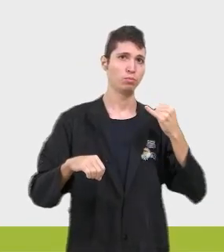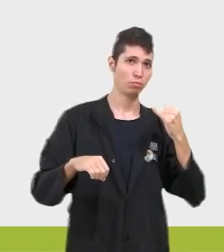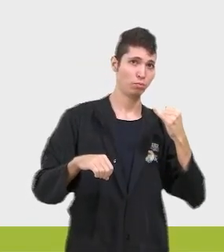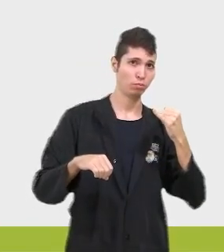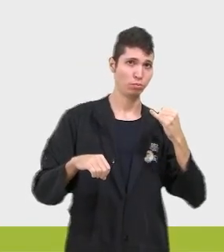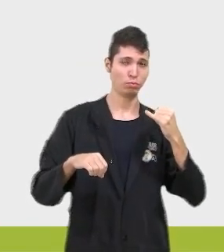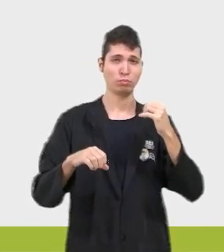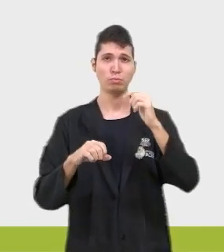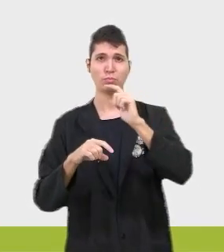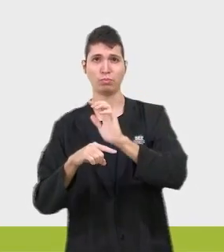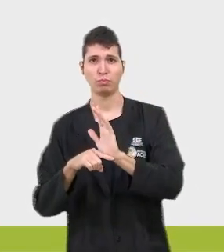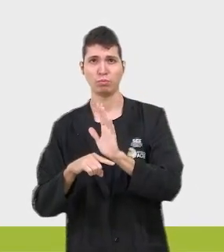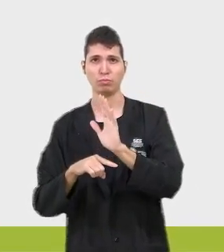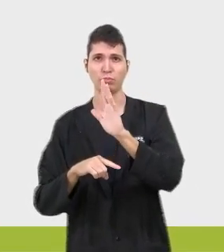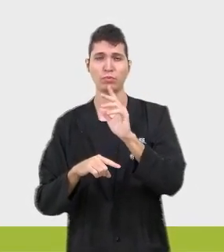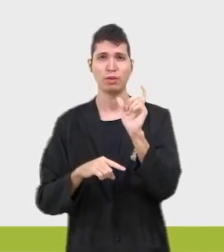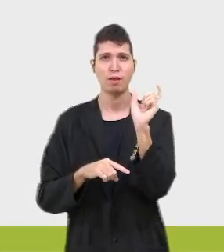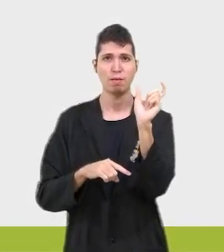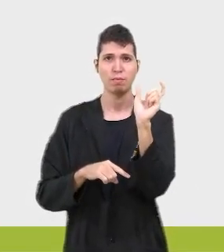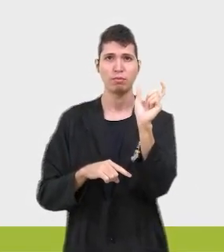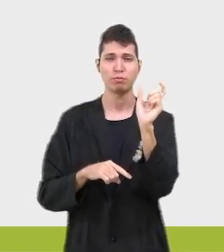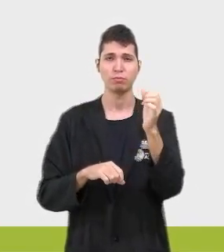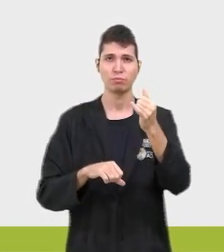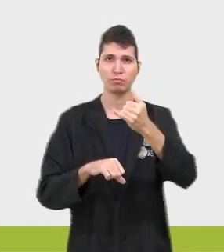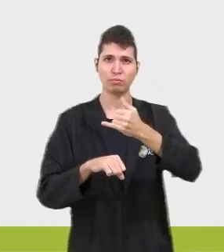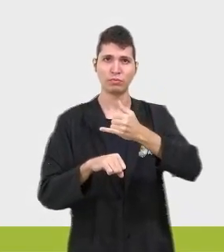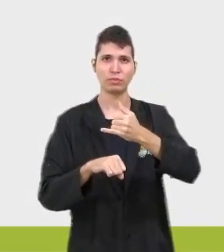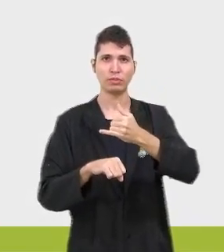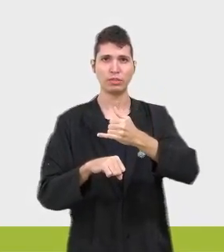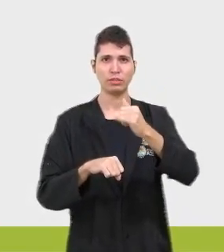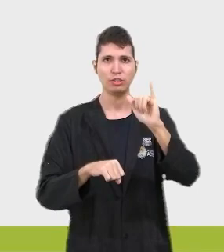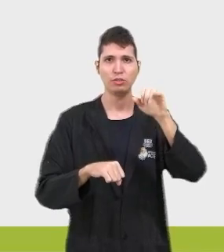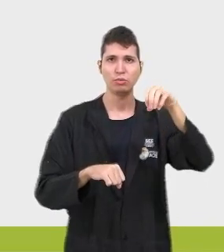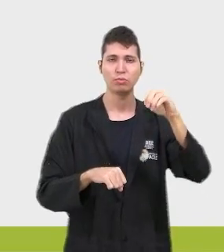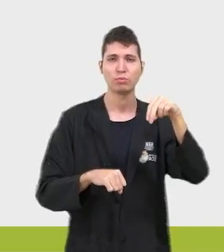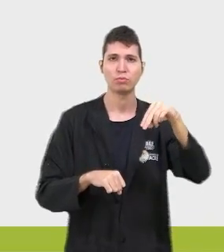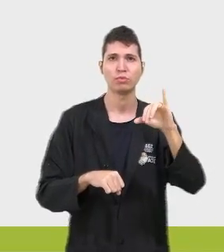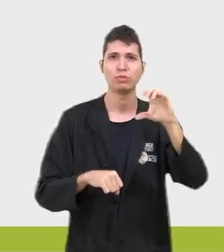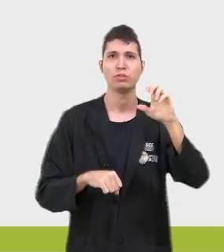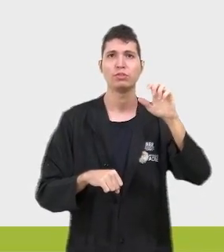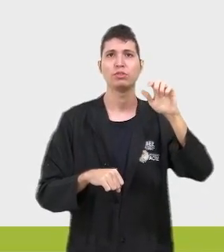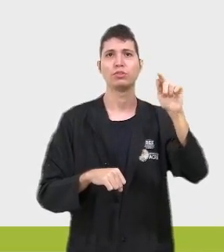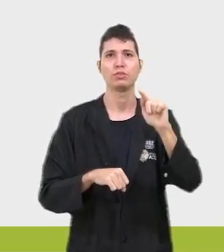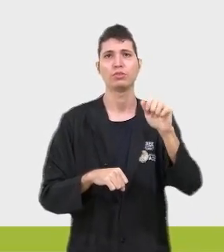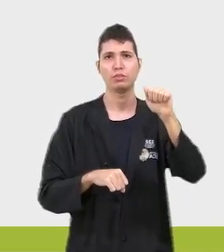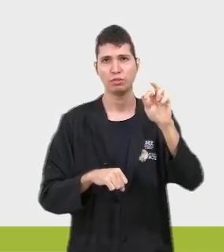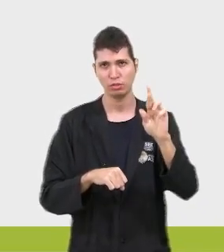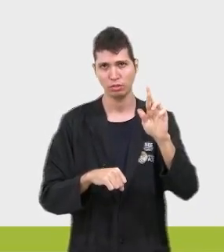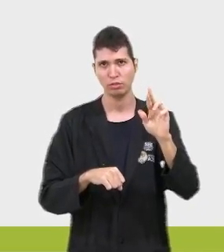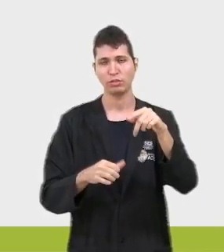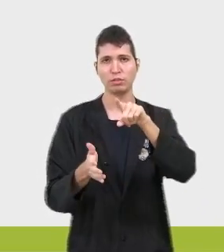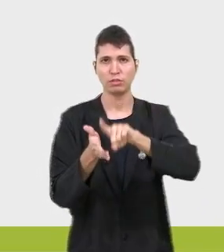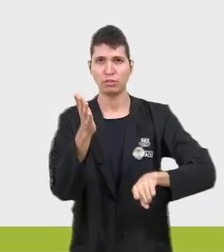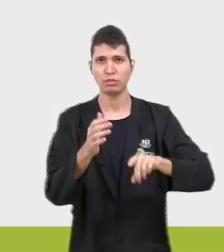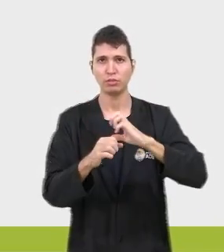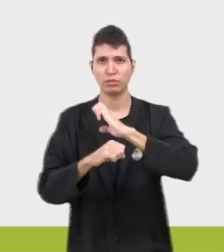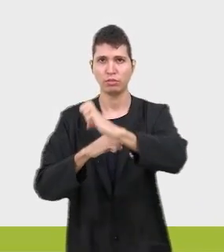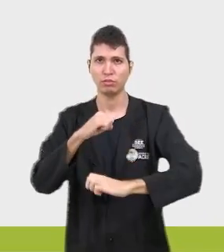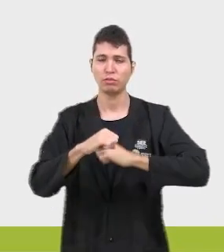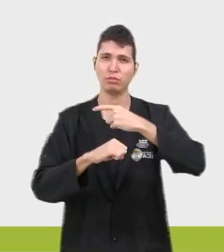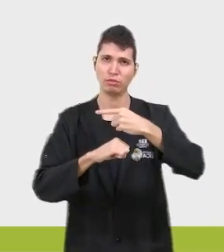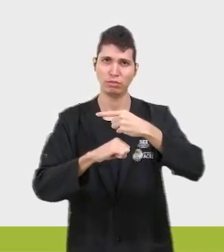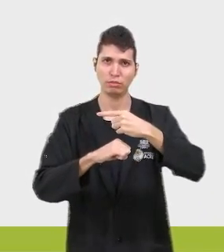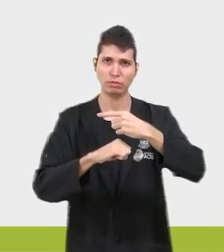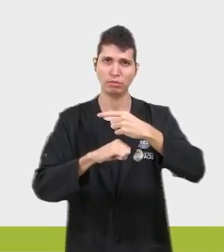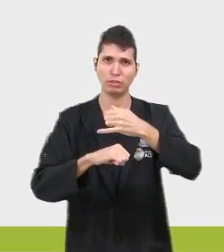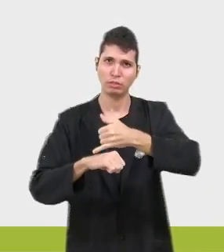a palavra ionizar, ela vai estar referente a retirar elétrons. Então, a